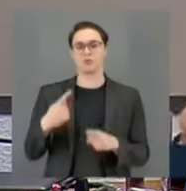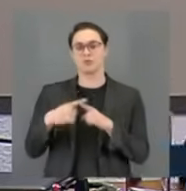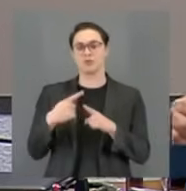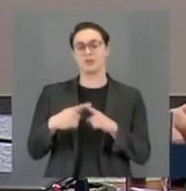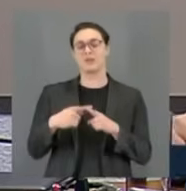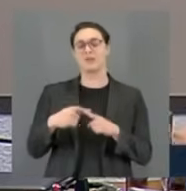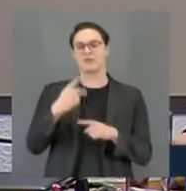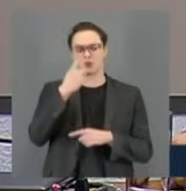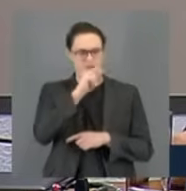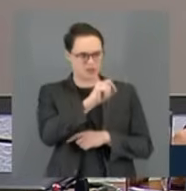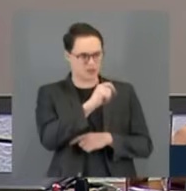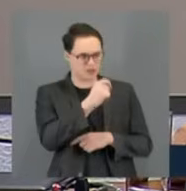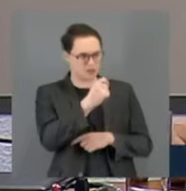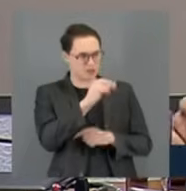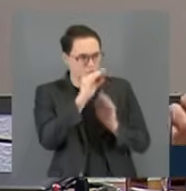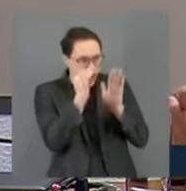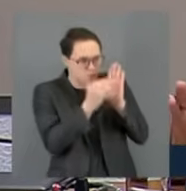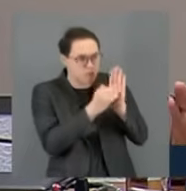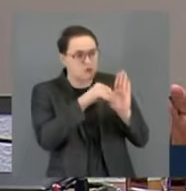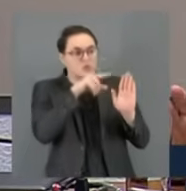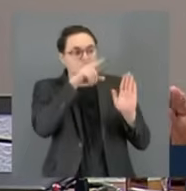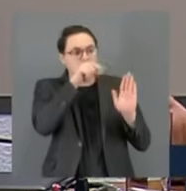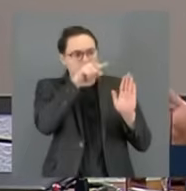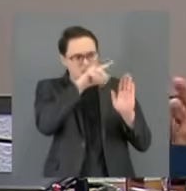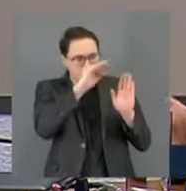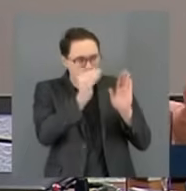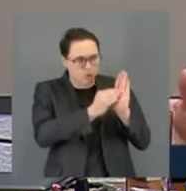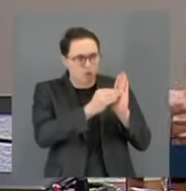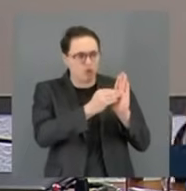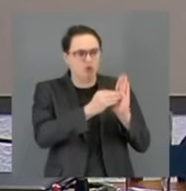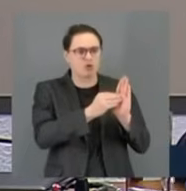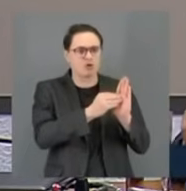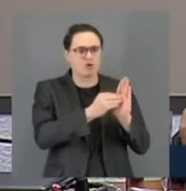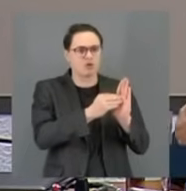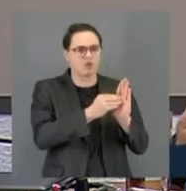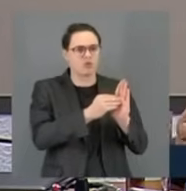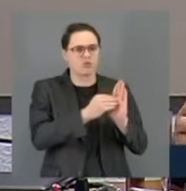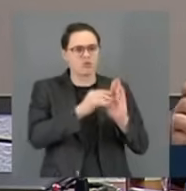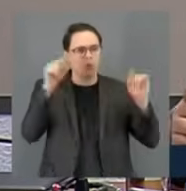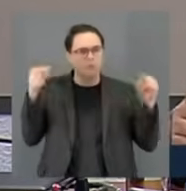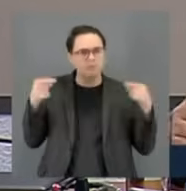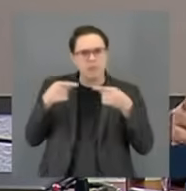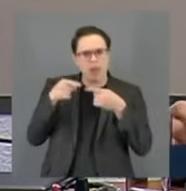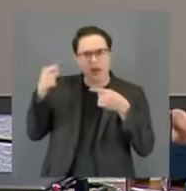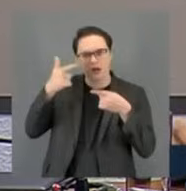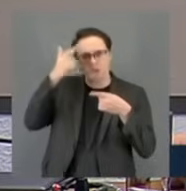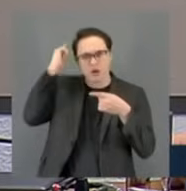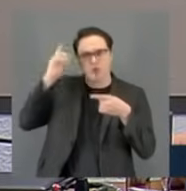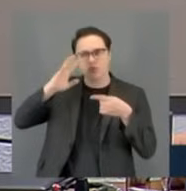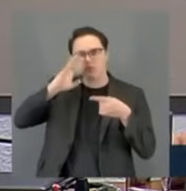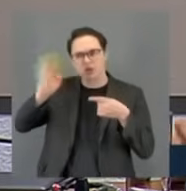imprecisão em um tweet que ele fez, atribuindo o caso ao Alexandre de Moraes.